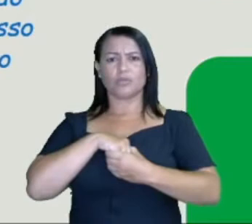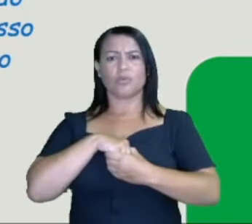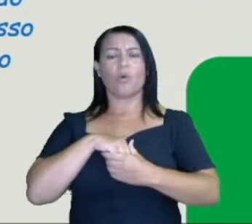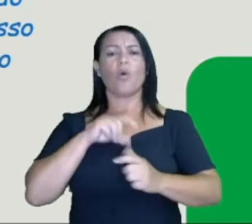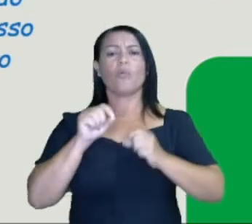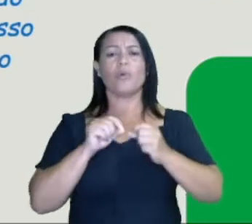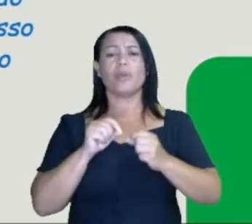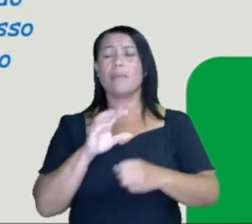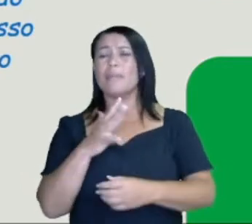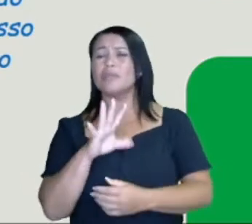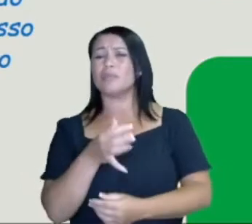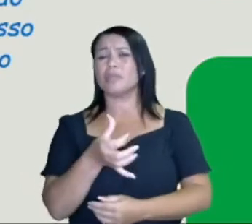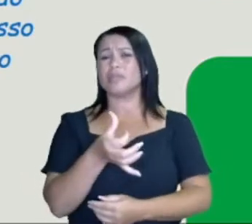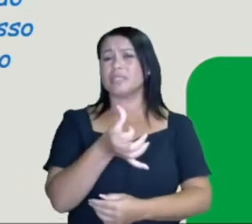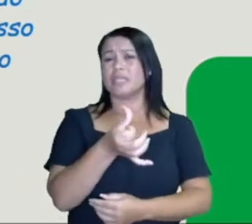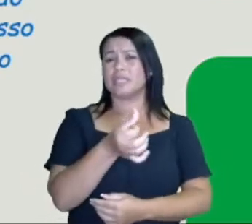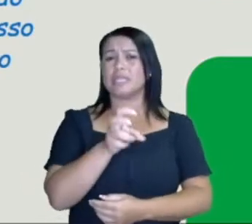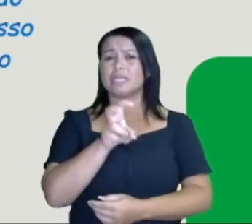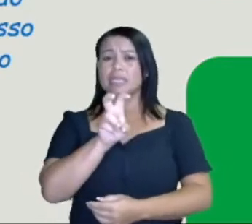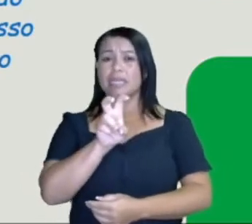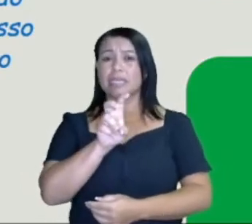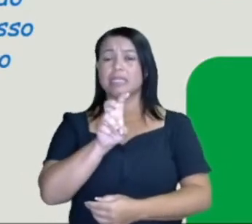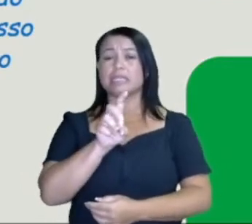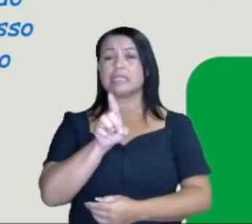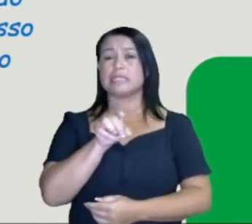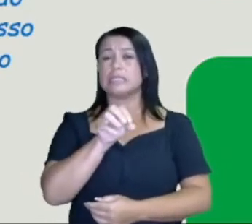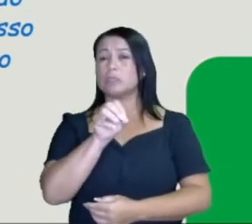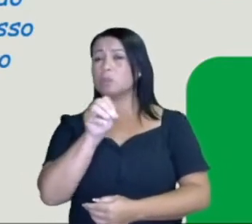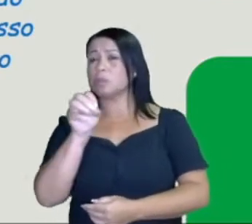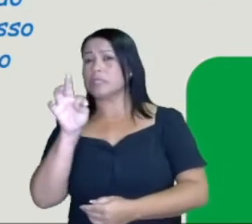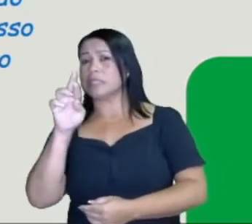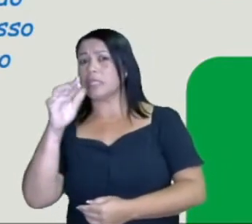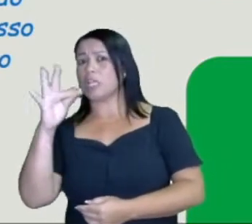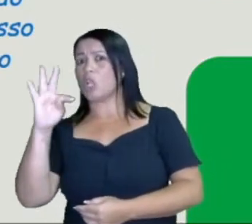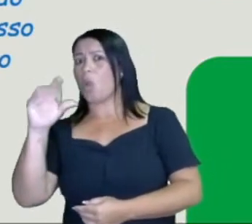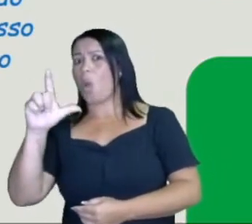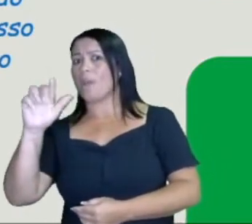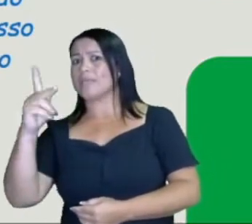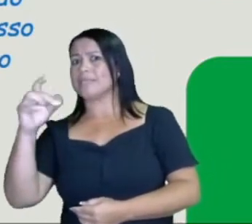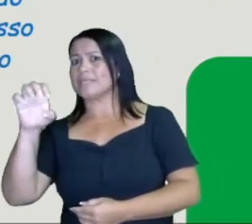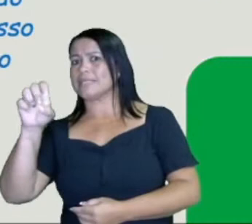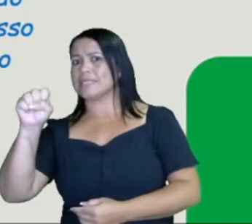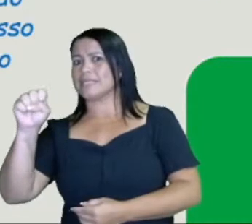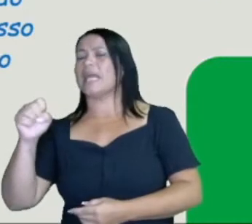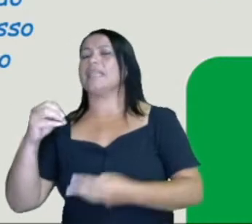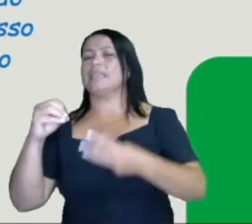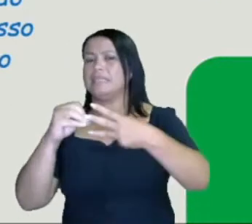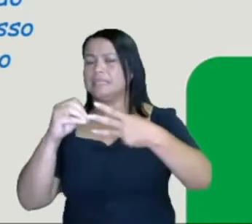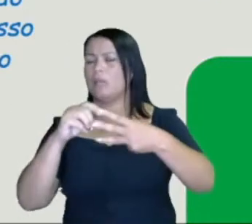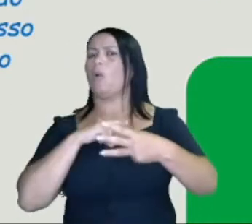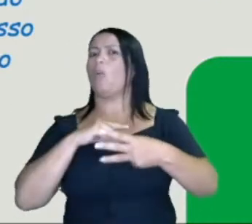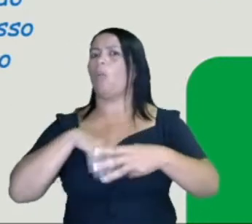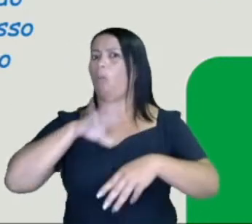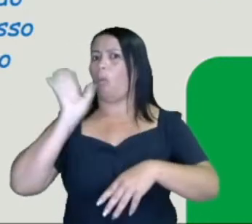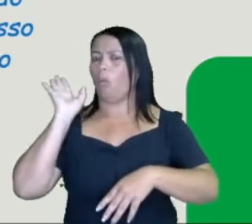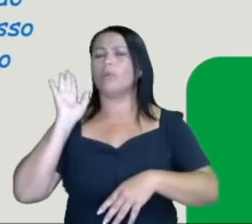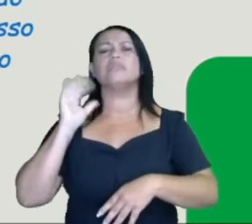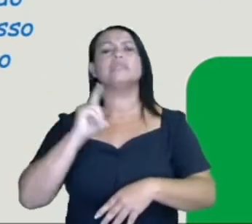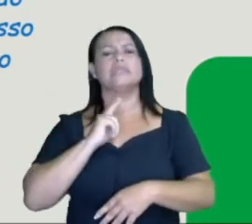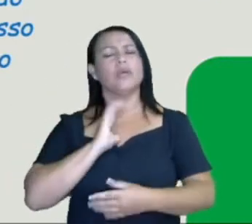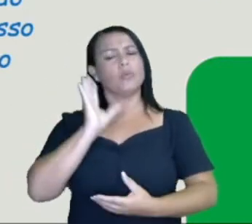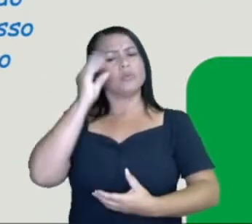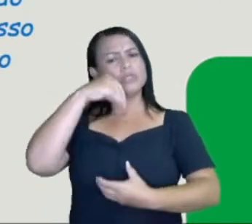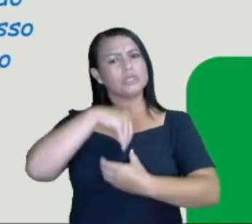de 65 trilhões de células. É muita célula, né, gente? E em nosso organismo temos